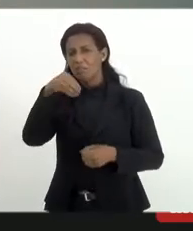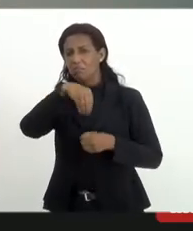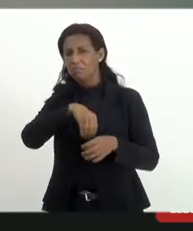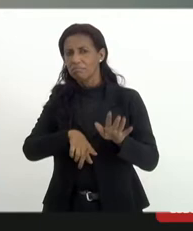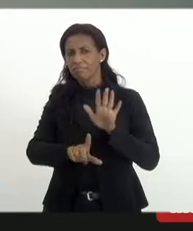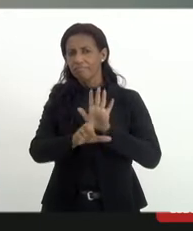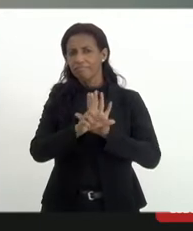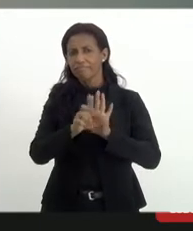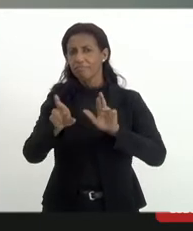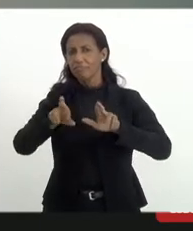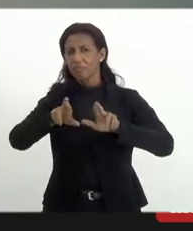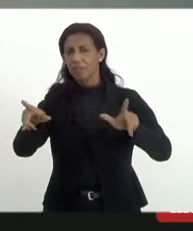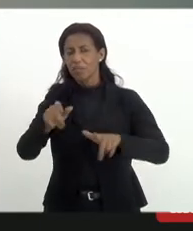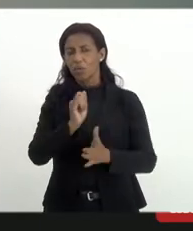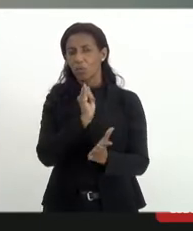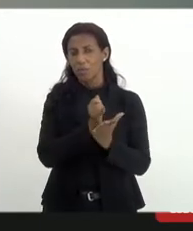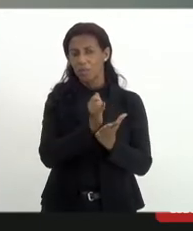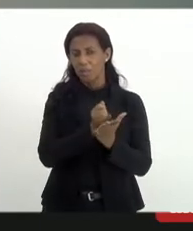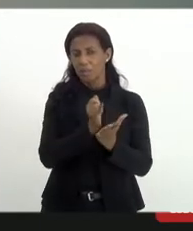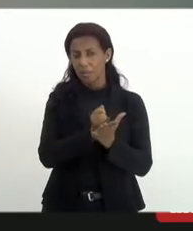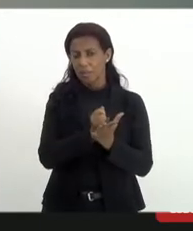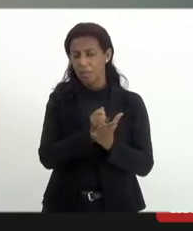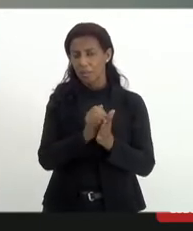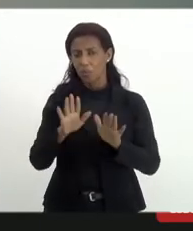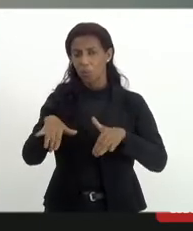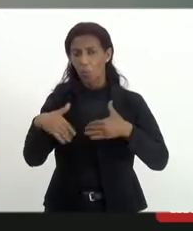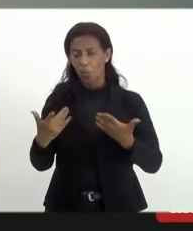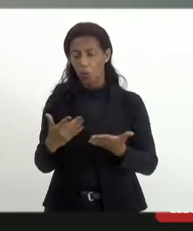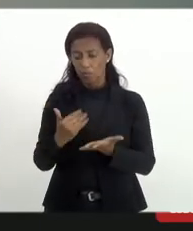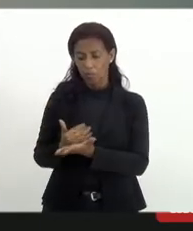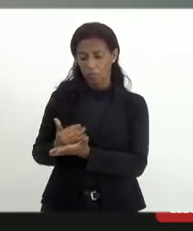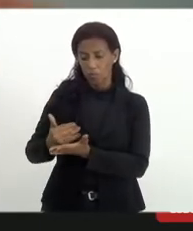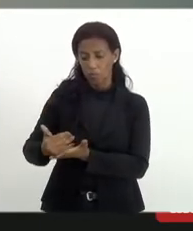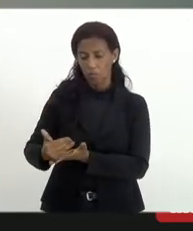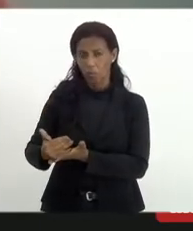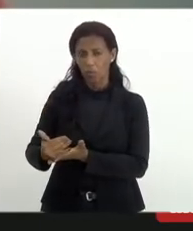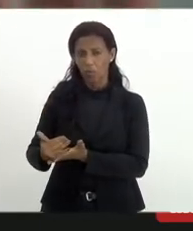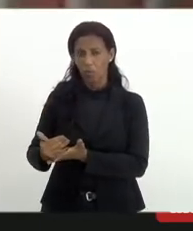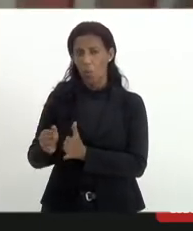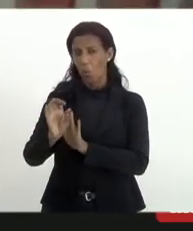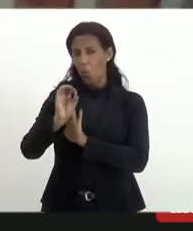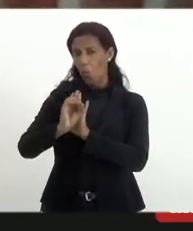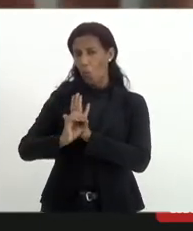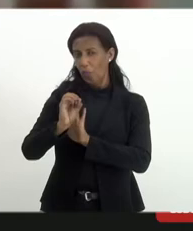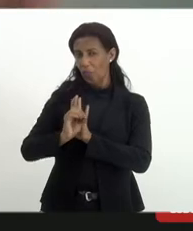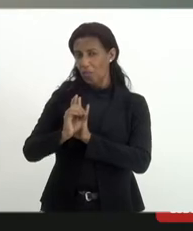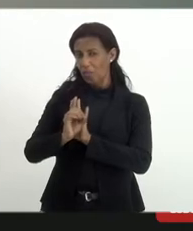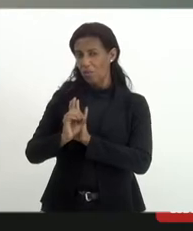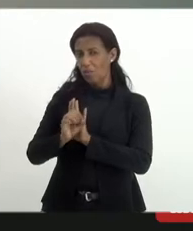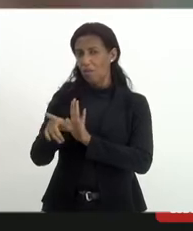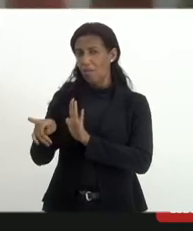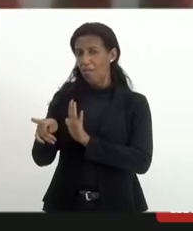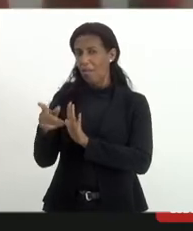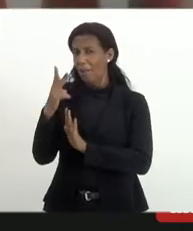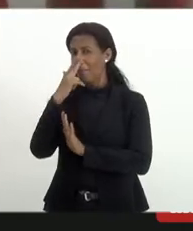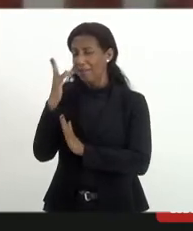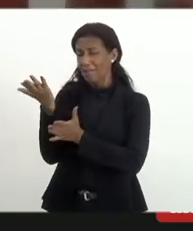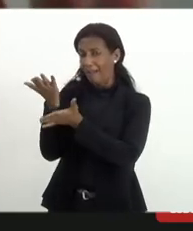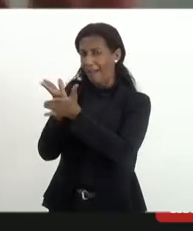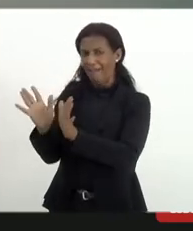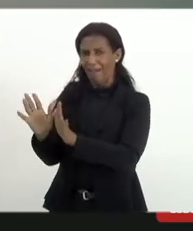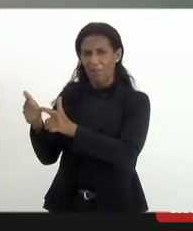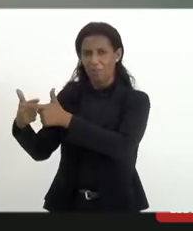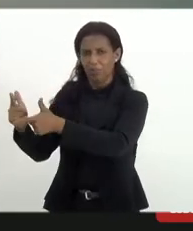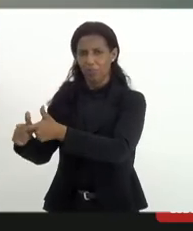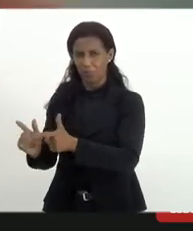porque, diferentemente do ICMS, quando a gente começa um procedimento de ofício, lá acaba a decadência. Isso aí não há dúvida.